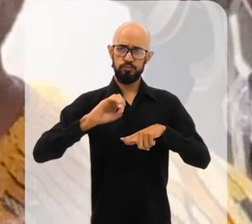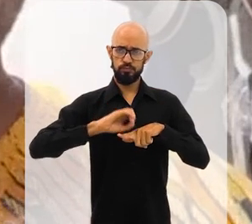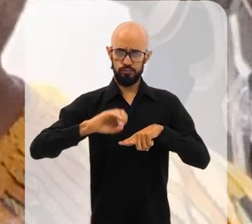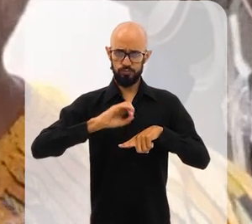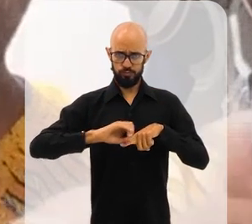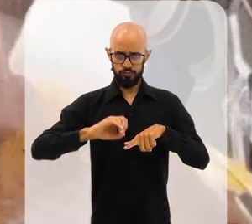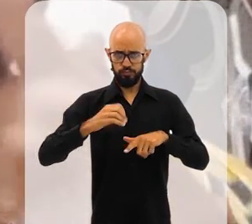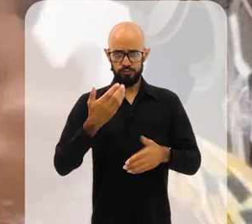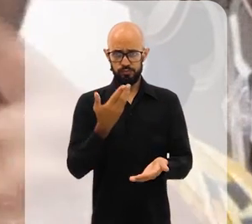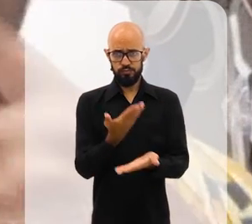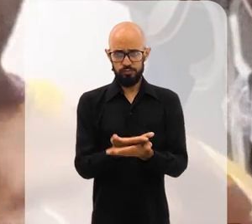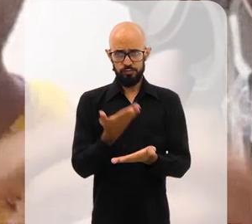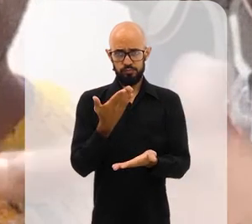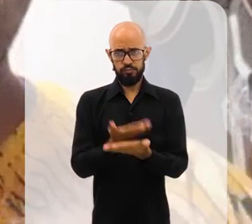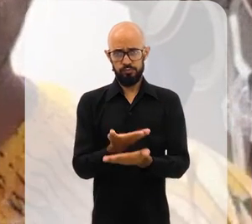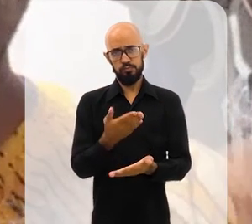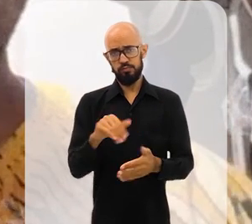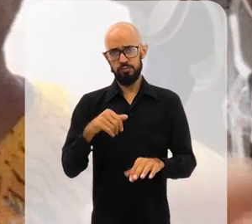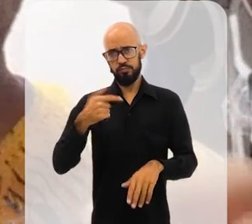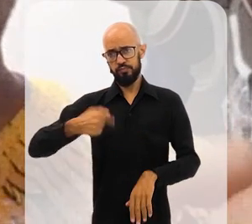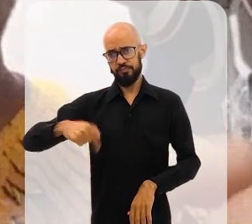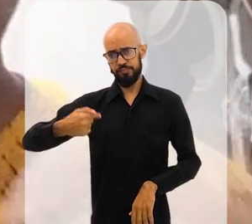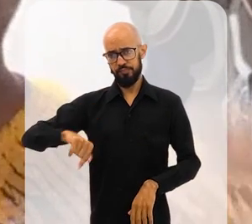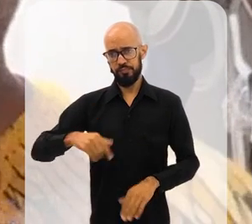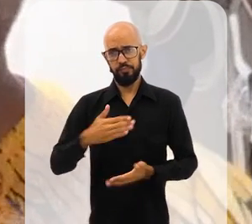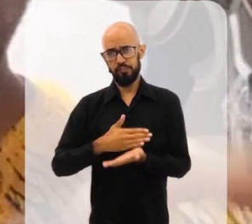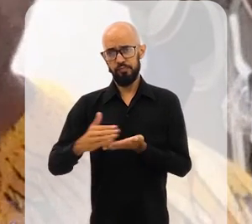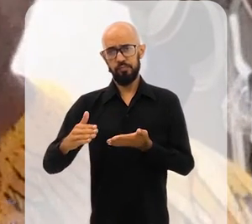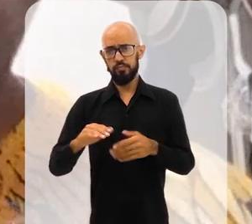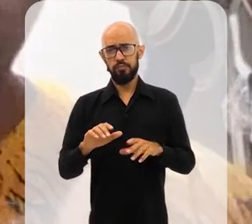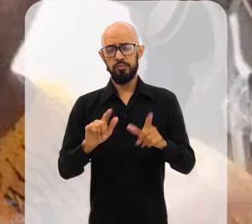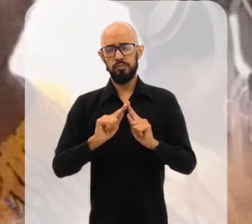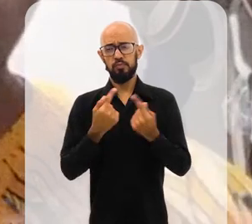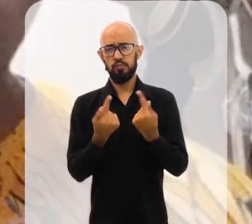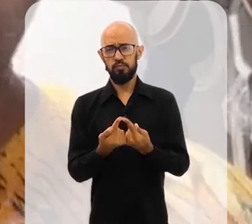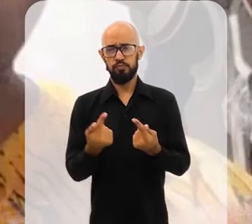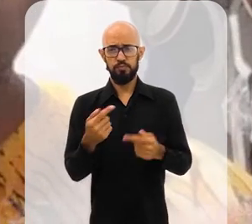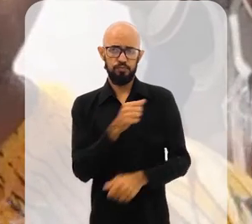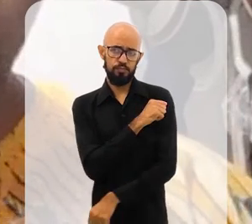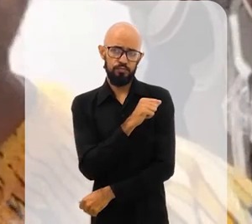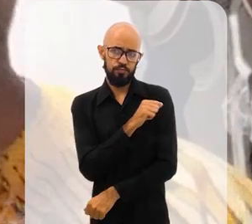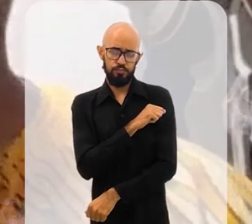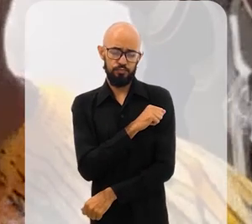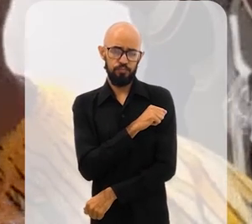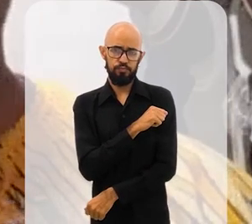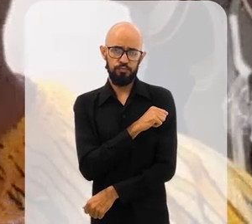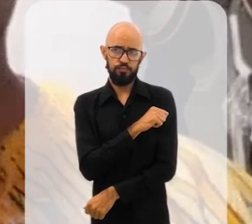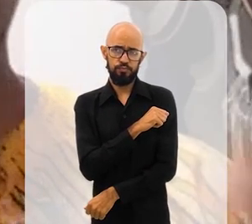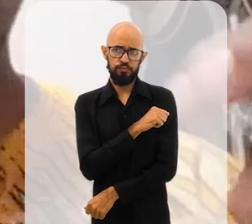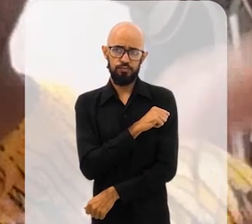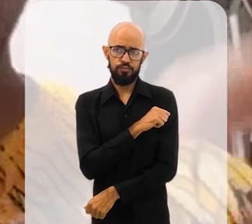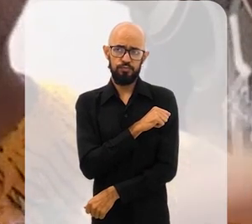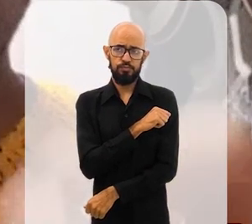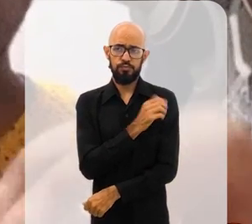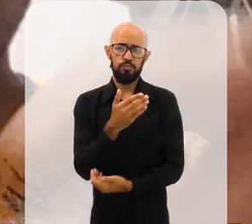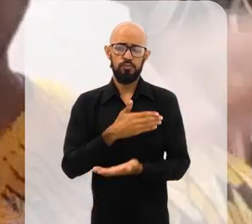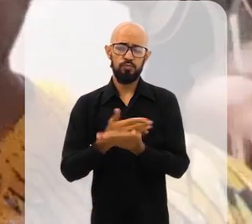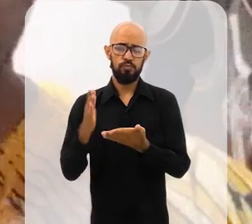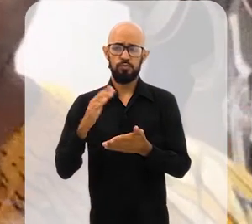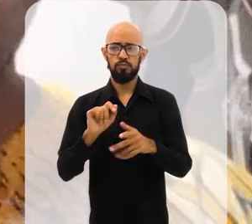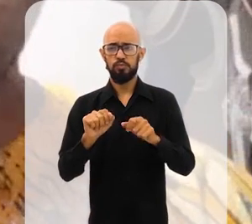oficinas nas escolas de Queimados, eu comecei a ter um grupo de alunos muito grande. Então, comecei